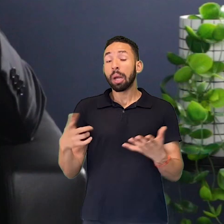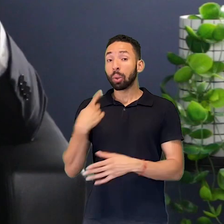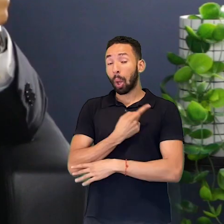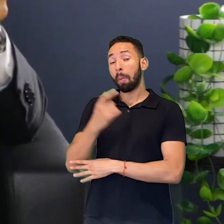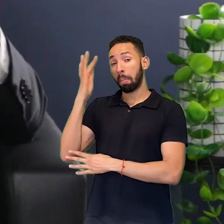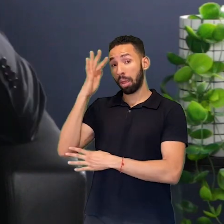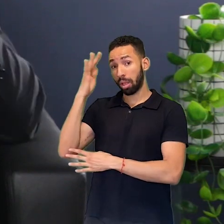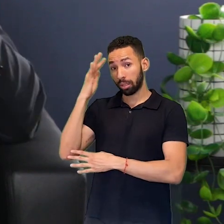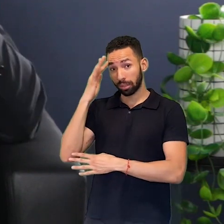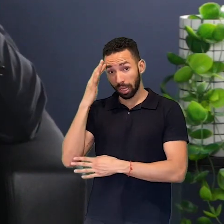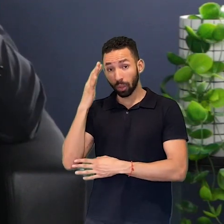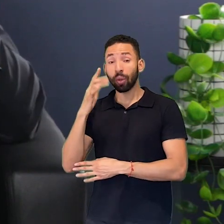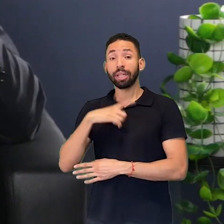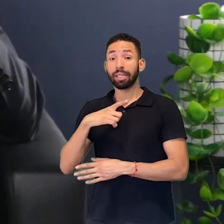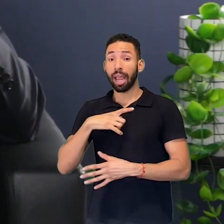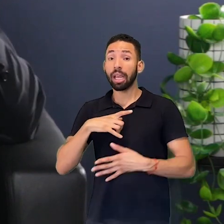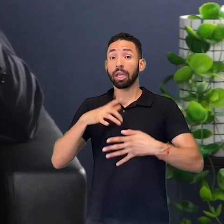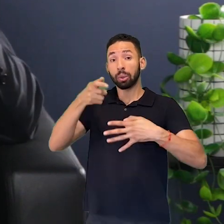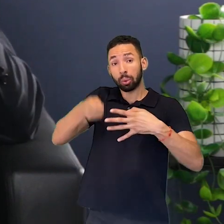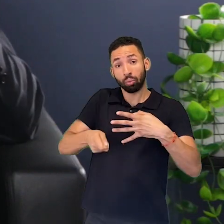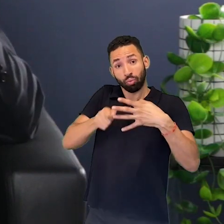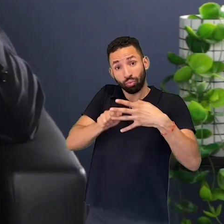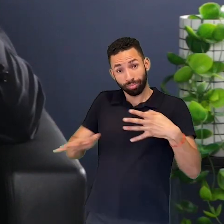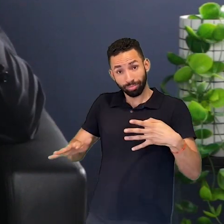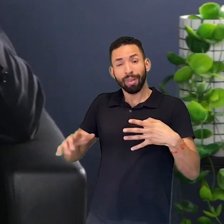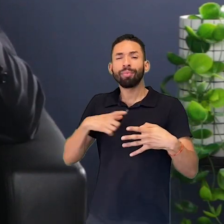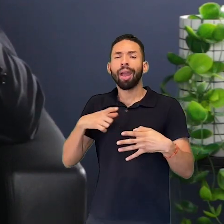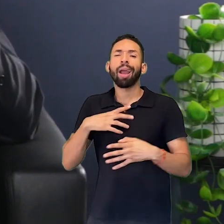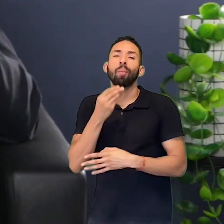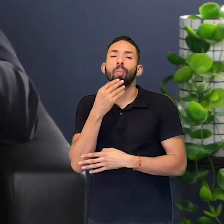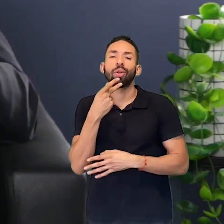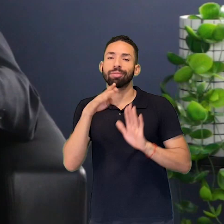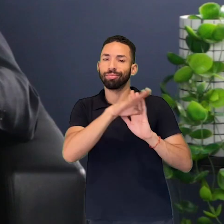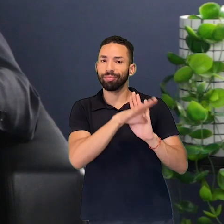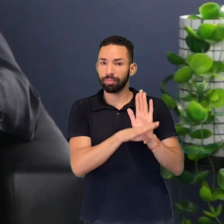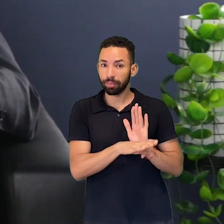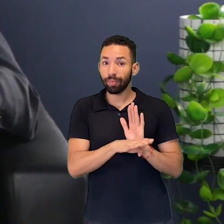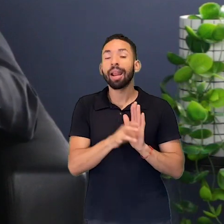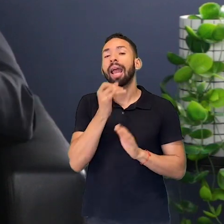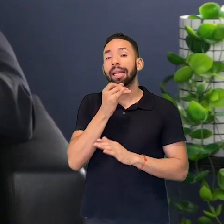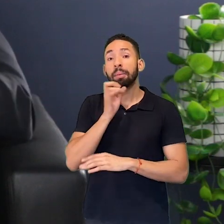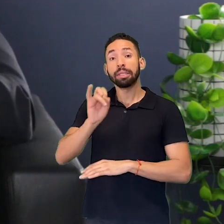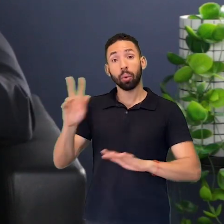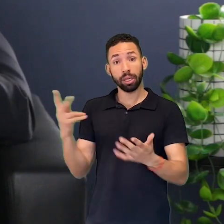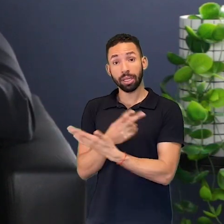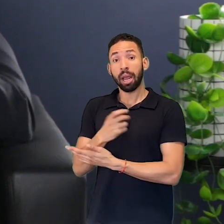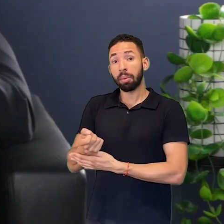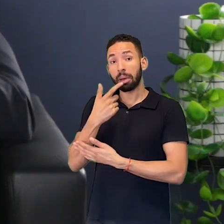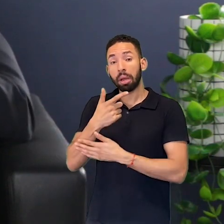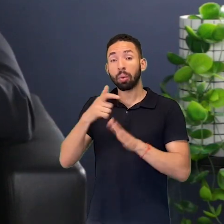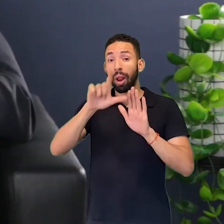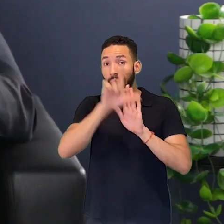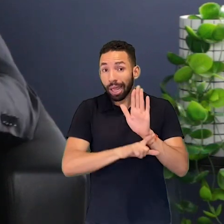Então, pensando nisso, a nossa jurisprudência trouxe hipóteses excepcionais, que seria quando o